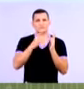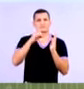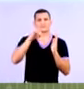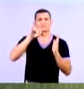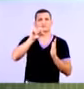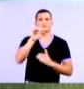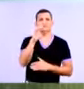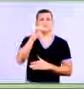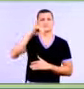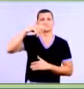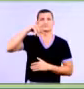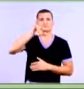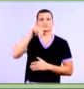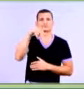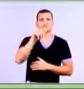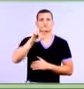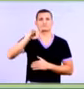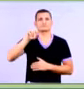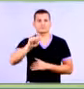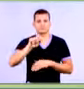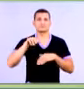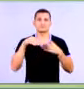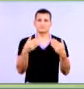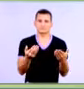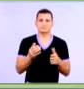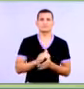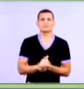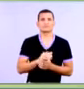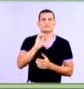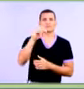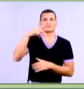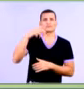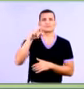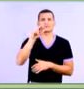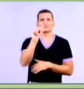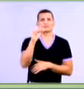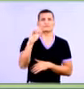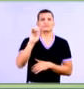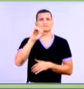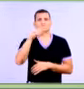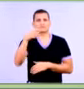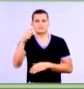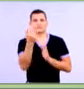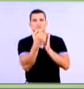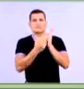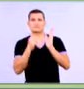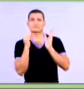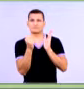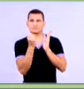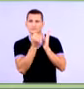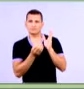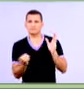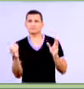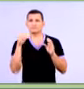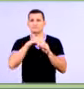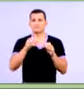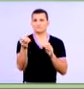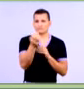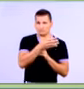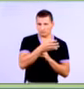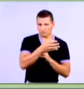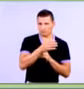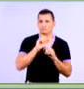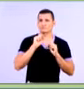disciplinada. Então, quais são as operações com as listas, né? Eu posso inserir um novo elemento na lista, eu